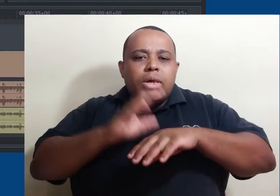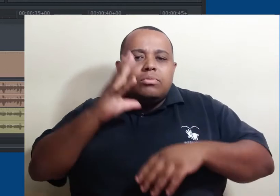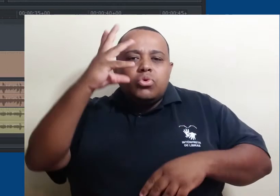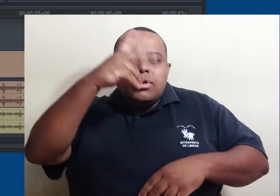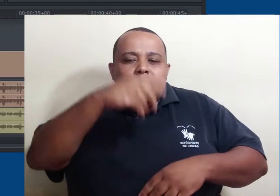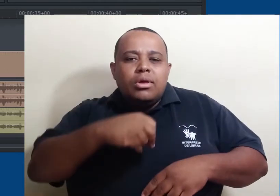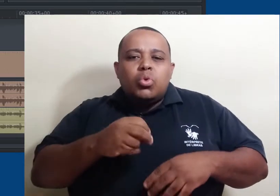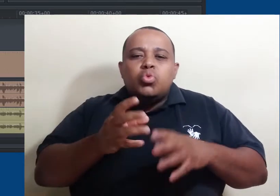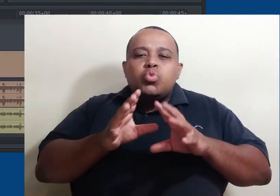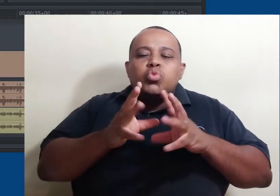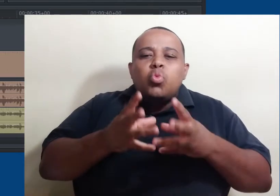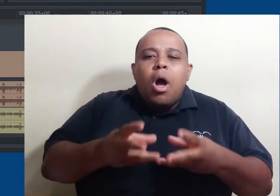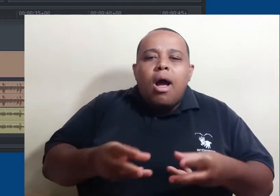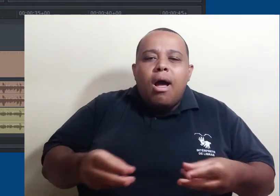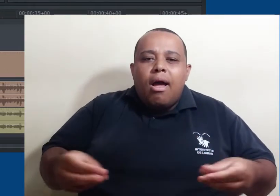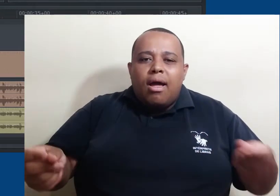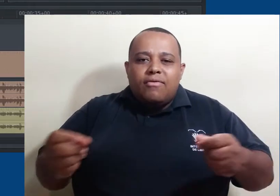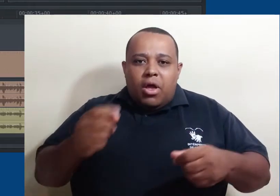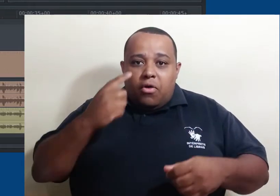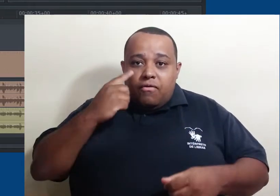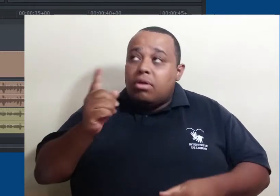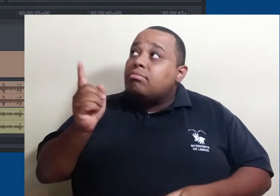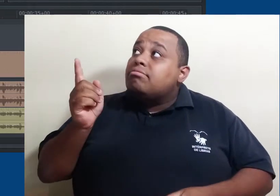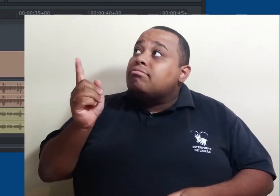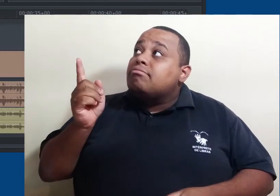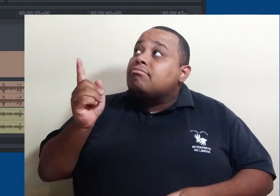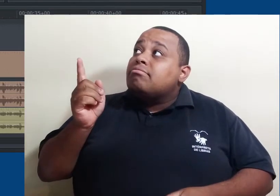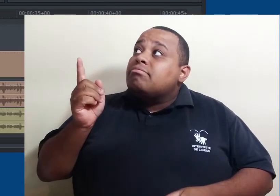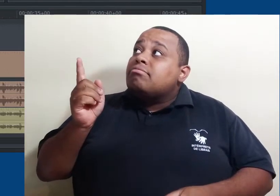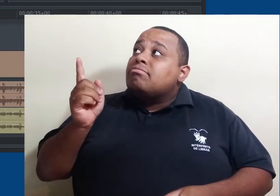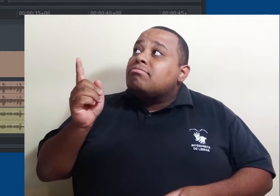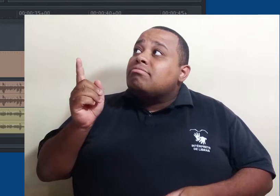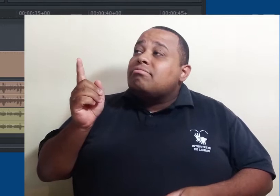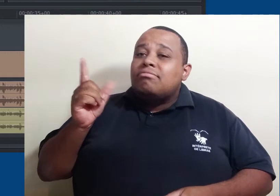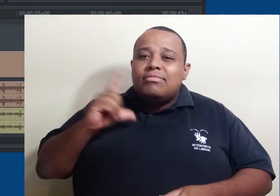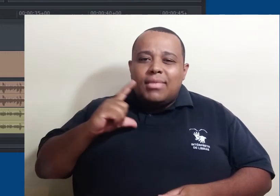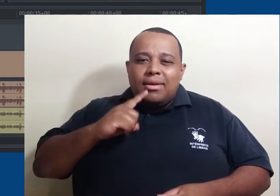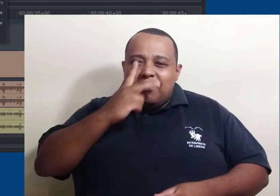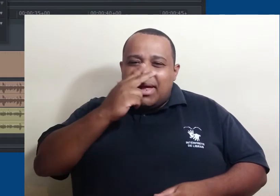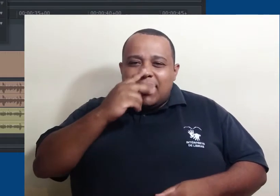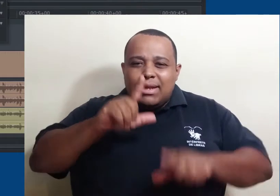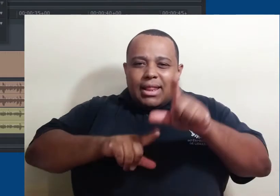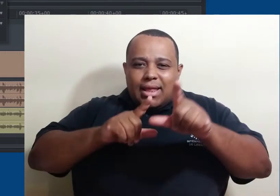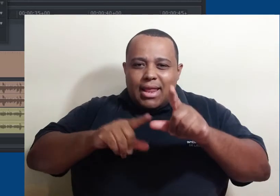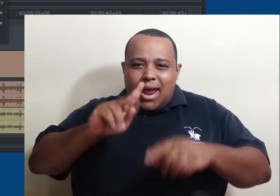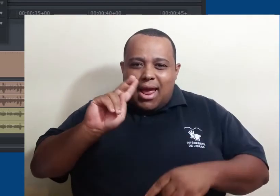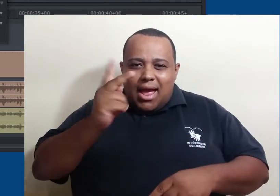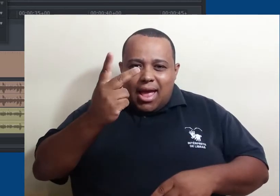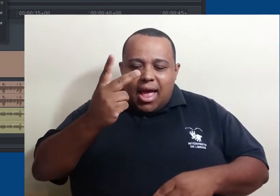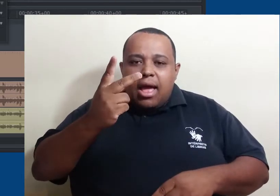clipe, quando tem um H aparecendo, tá vendo? Um H meio que deitado. A gente pode clicar com o botão direito, botar